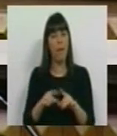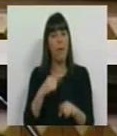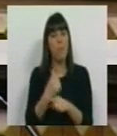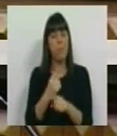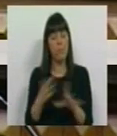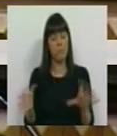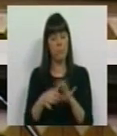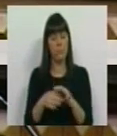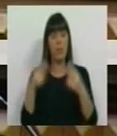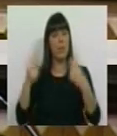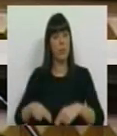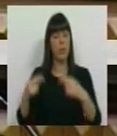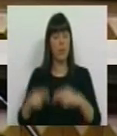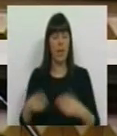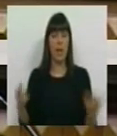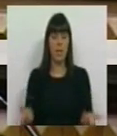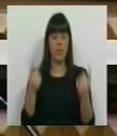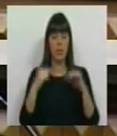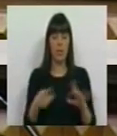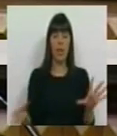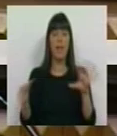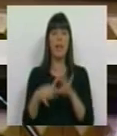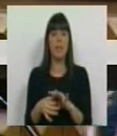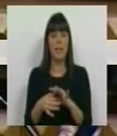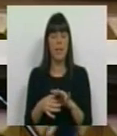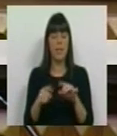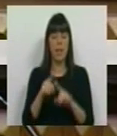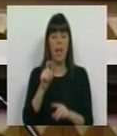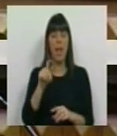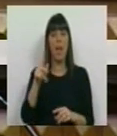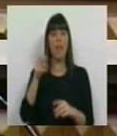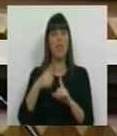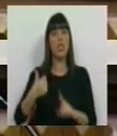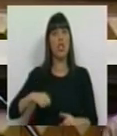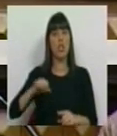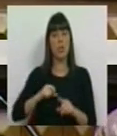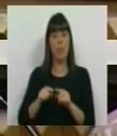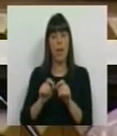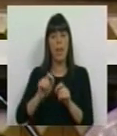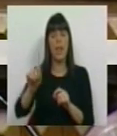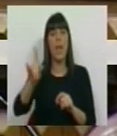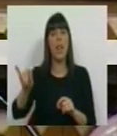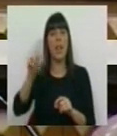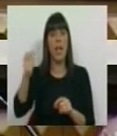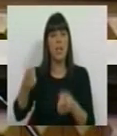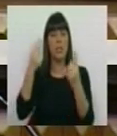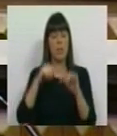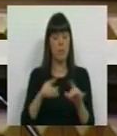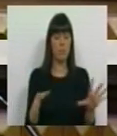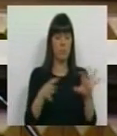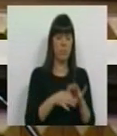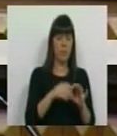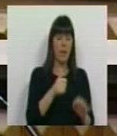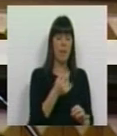nomeadamente também as ligações transfronteiriças, quer pela ligação entre Elvas e Espanha pela linha do Leste, mas também pela